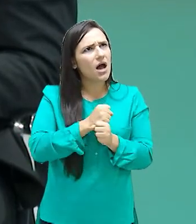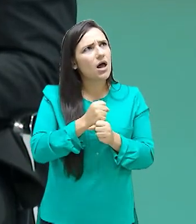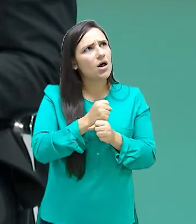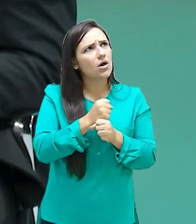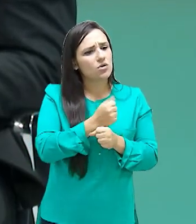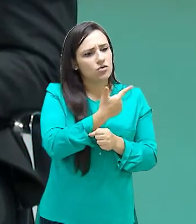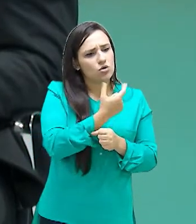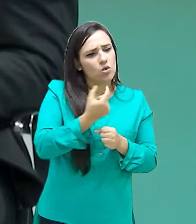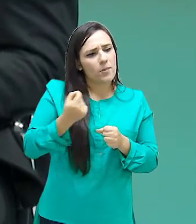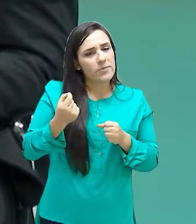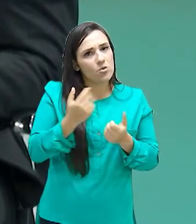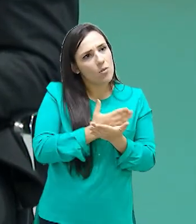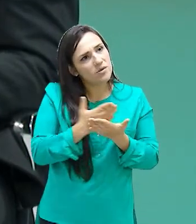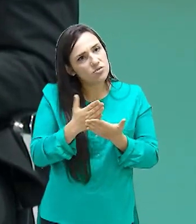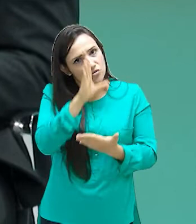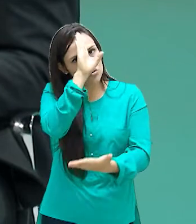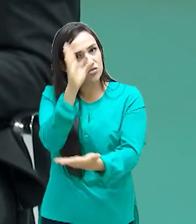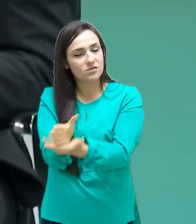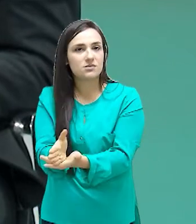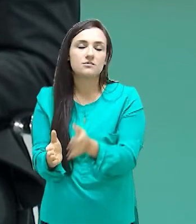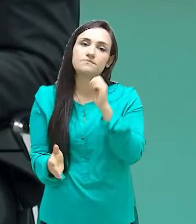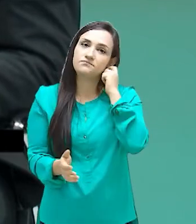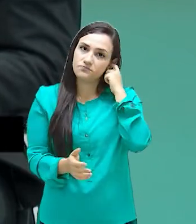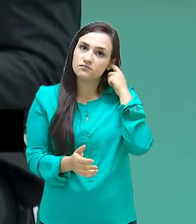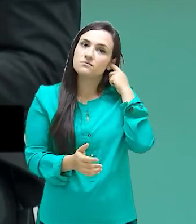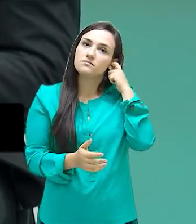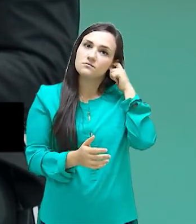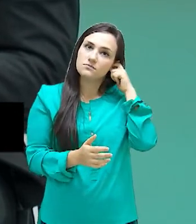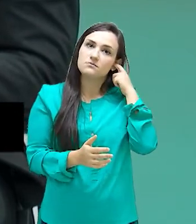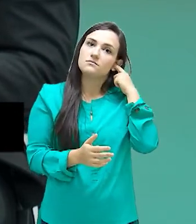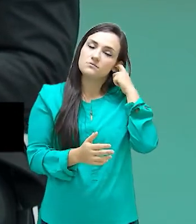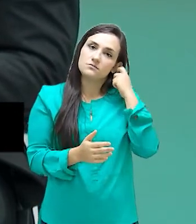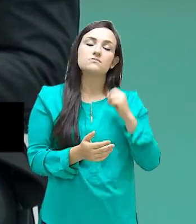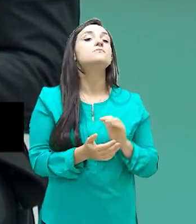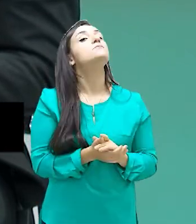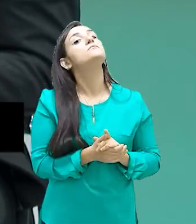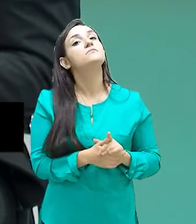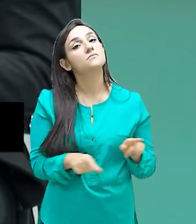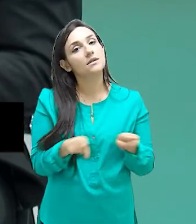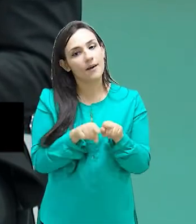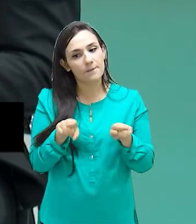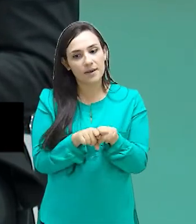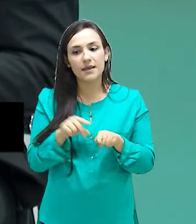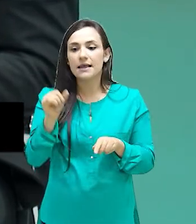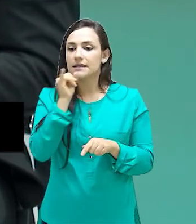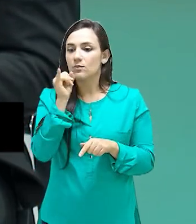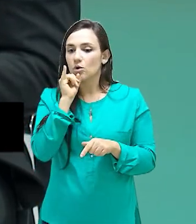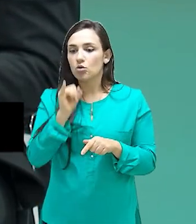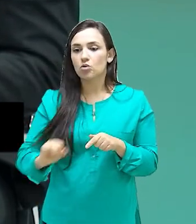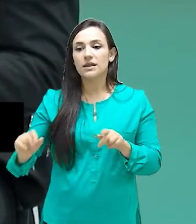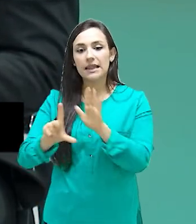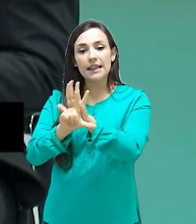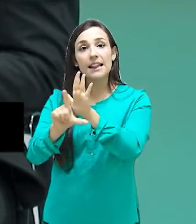de 2000 em diante. Assim como a matéria ambiental, que vem